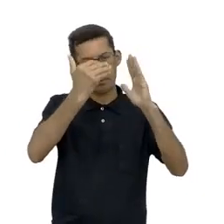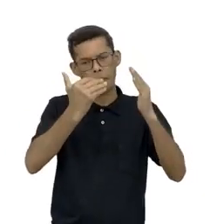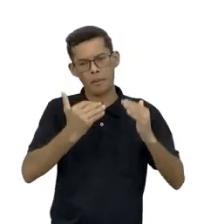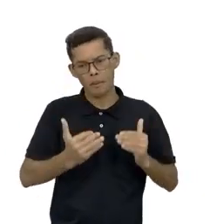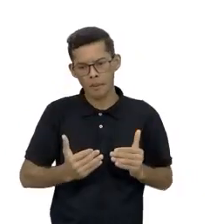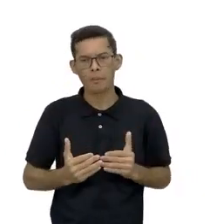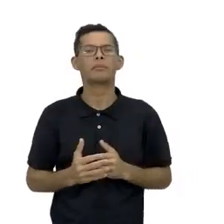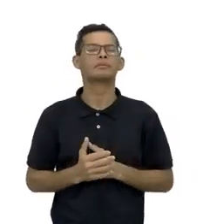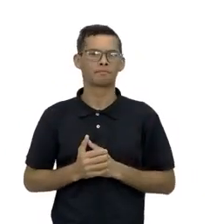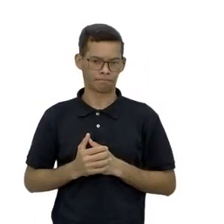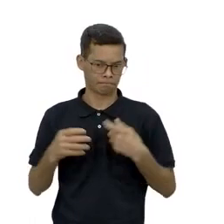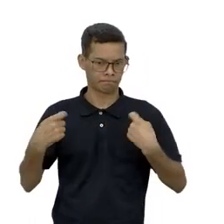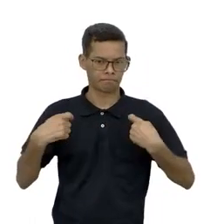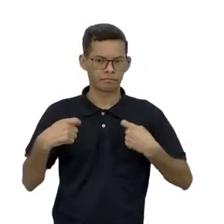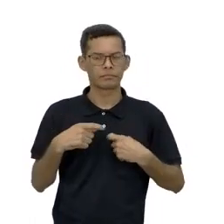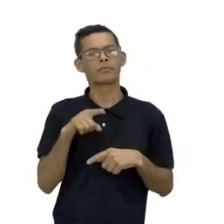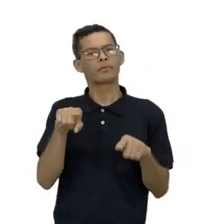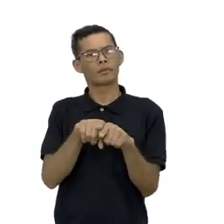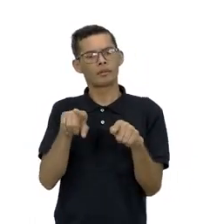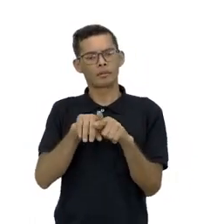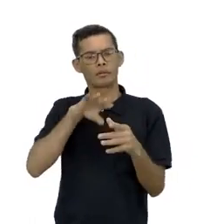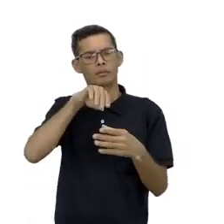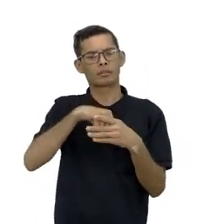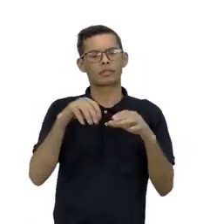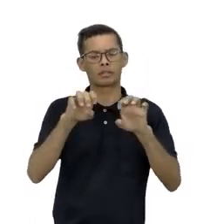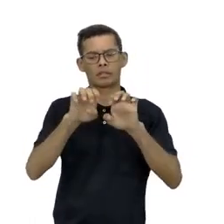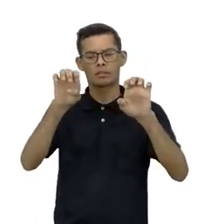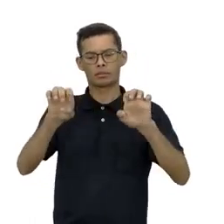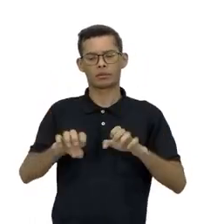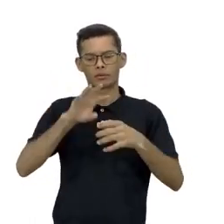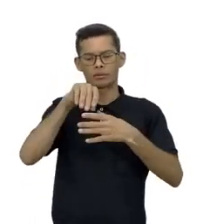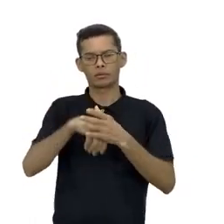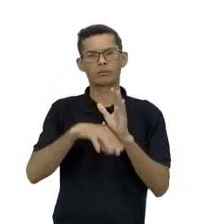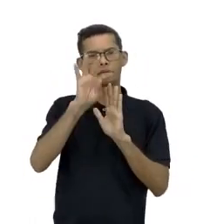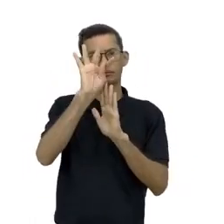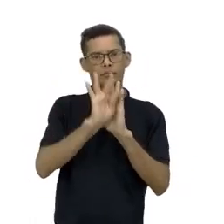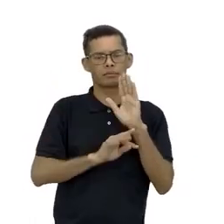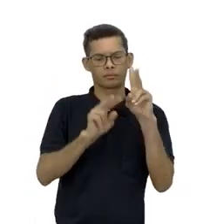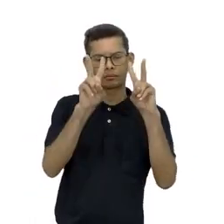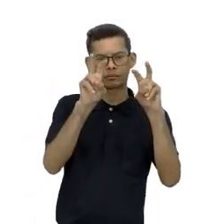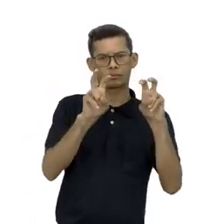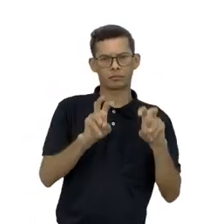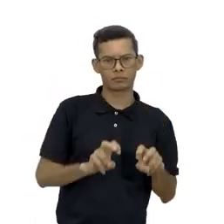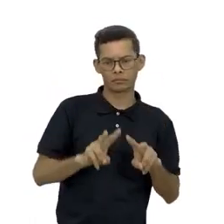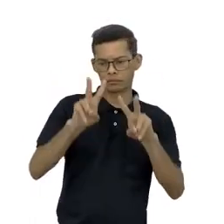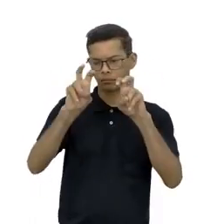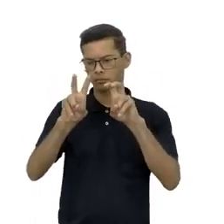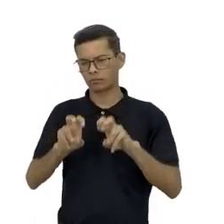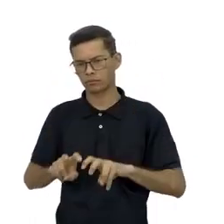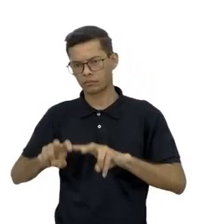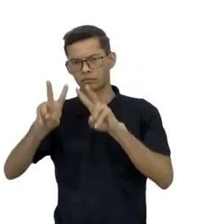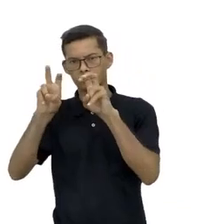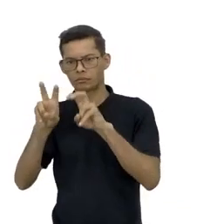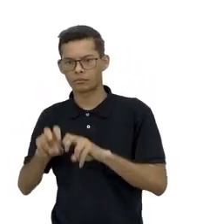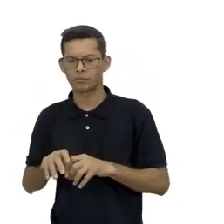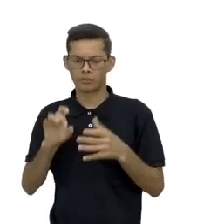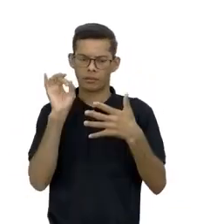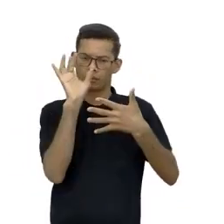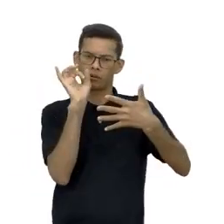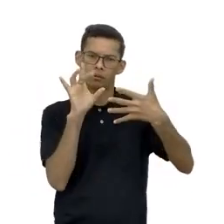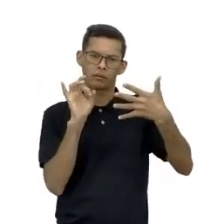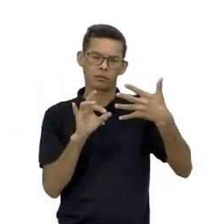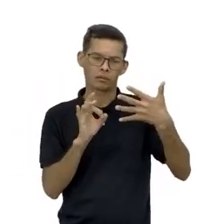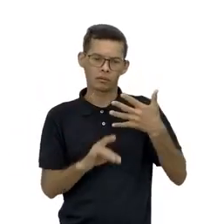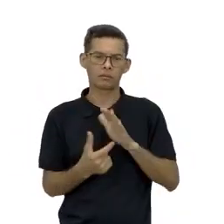em que a estrutura em tópicos de texto e o conteúdo de cada passo sejam verificados e,